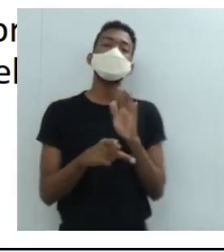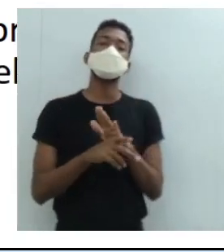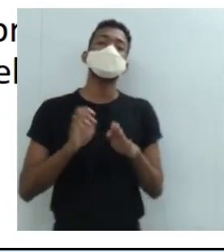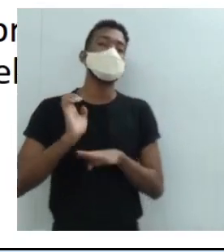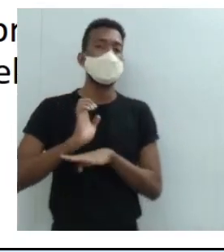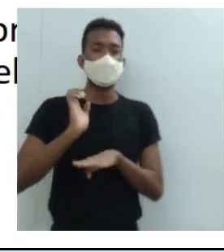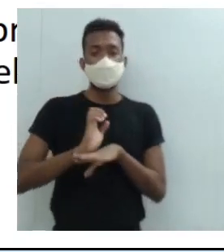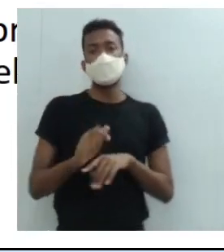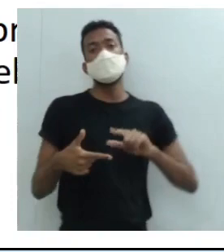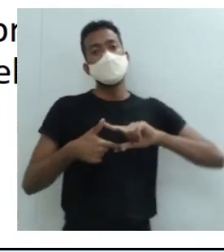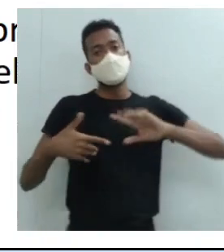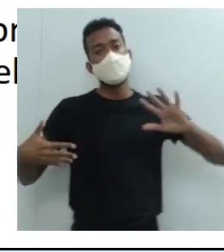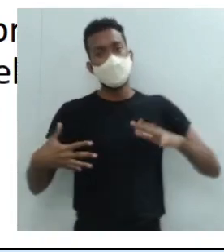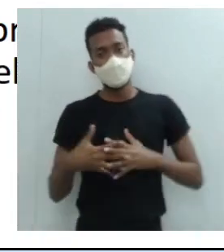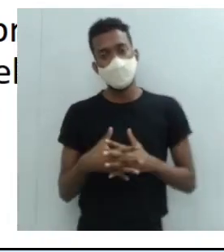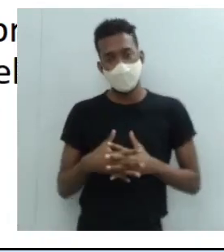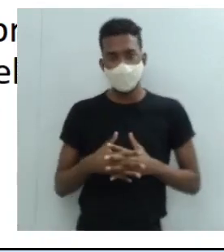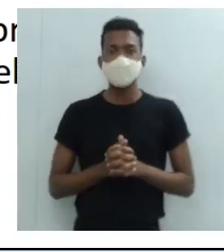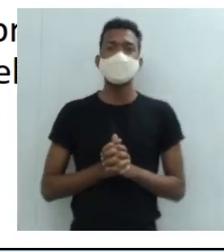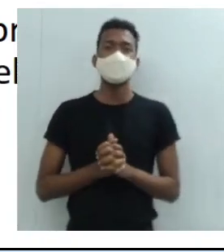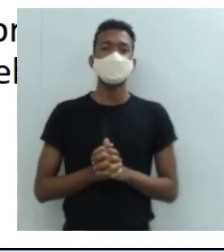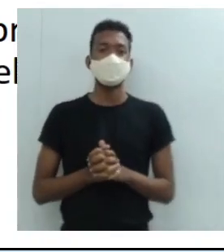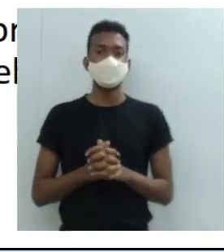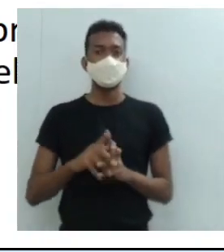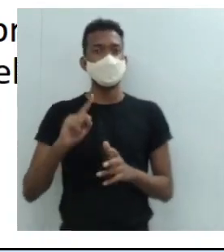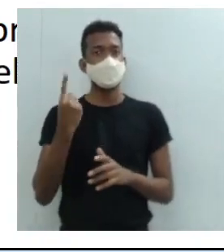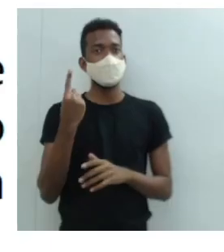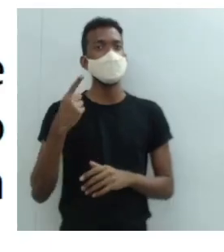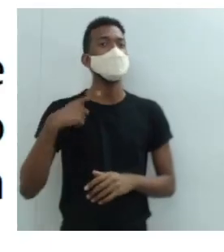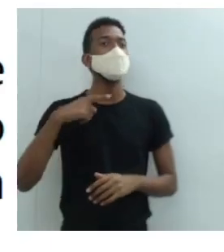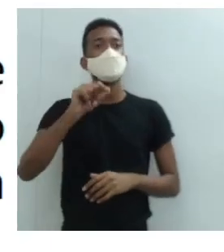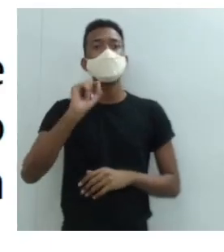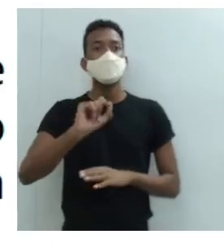moderno. Primeiro, Estado.